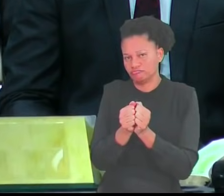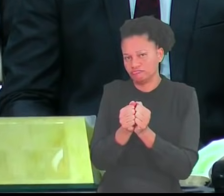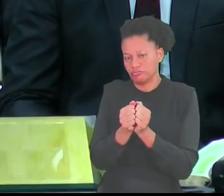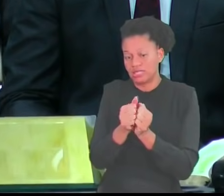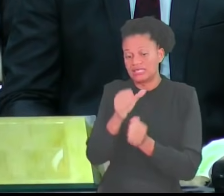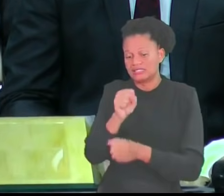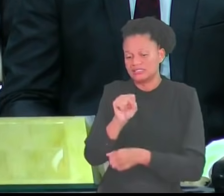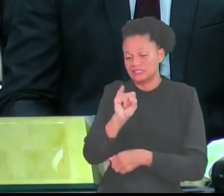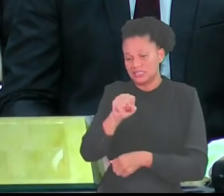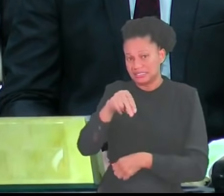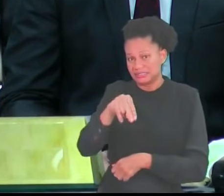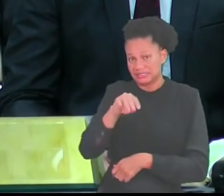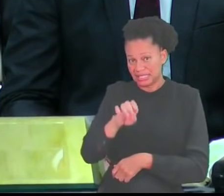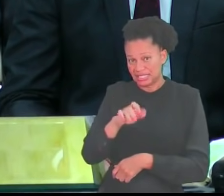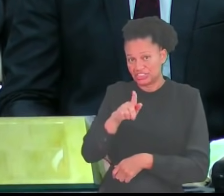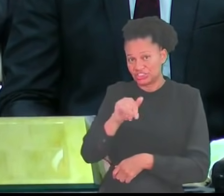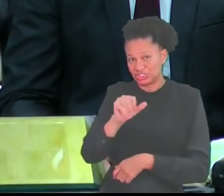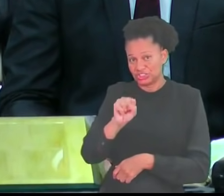Sinergismo.